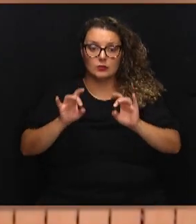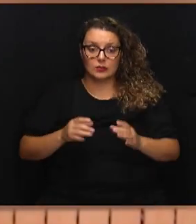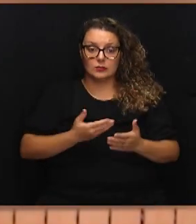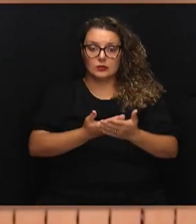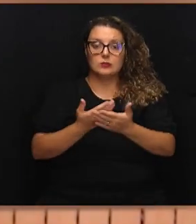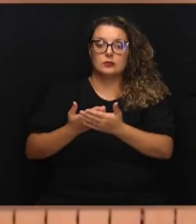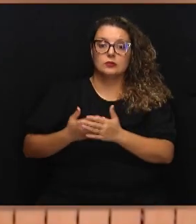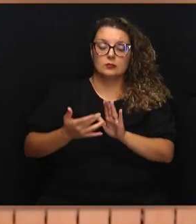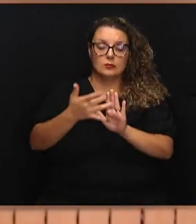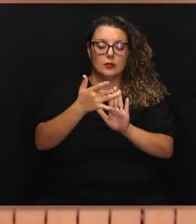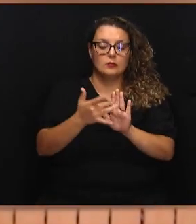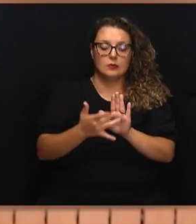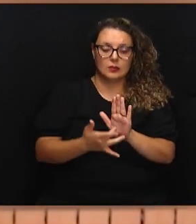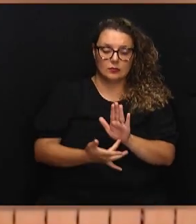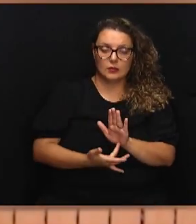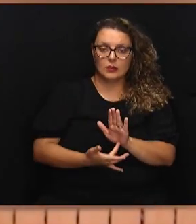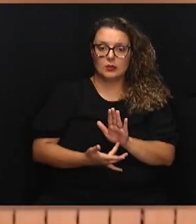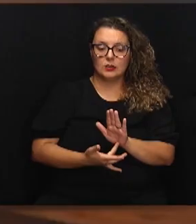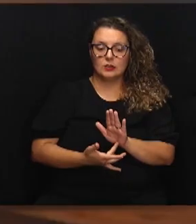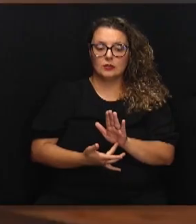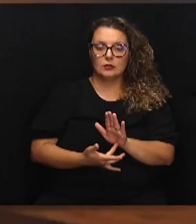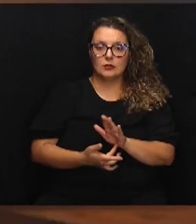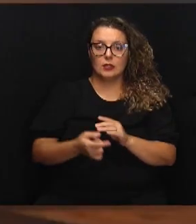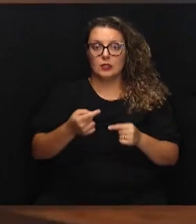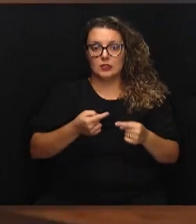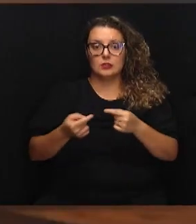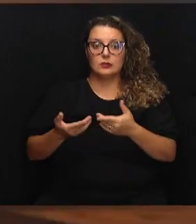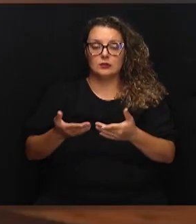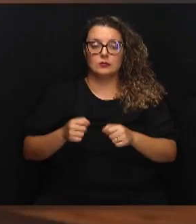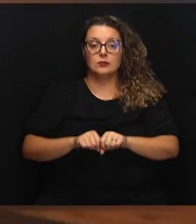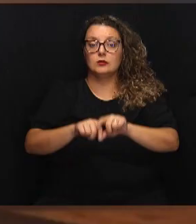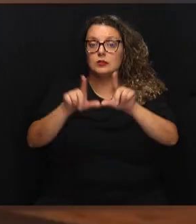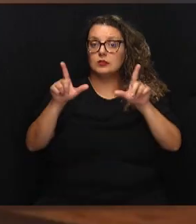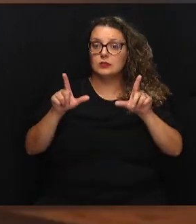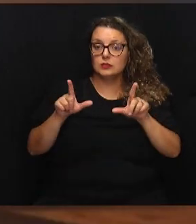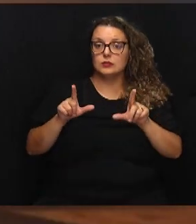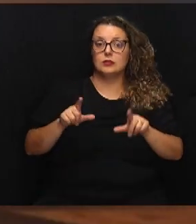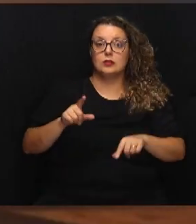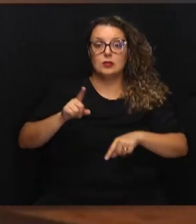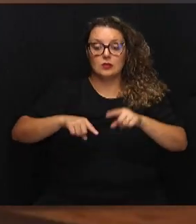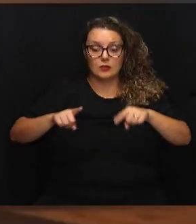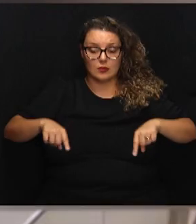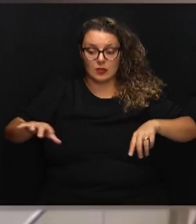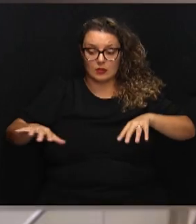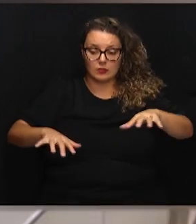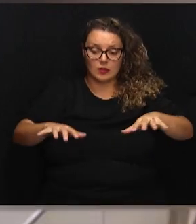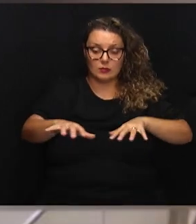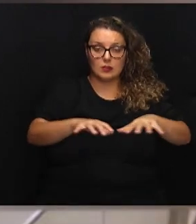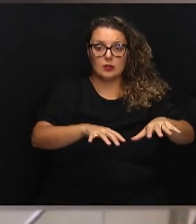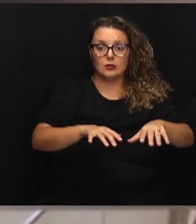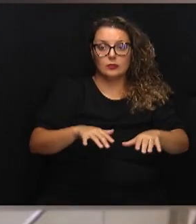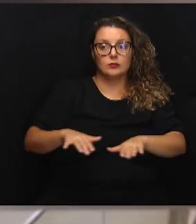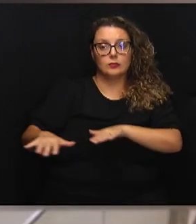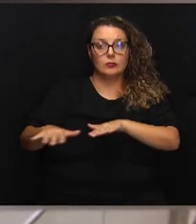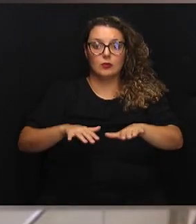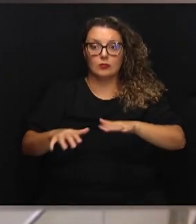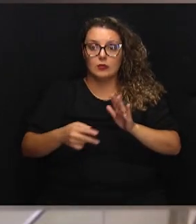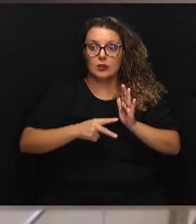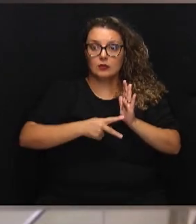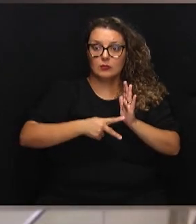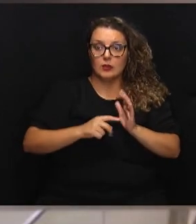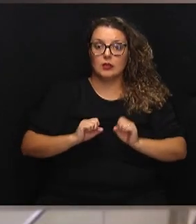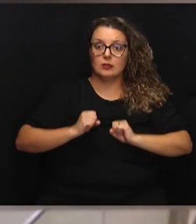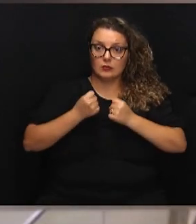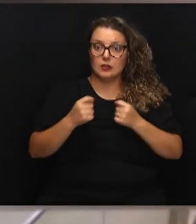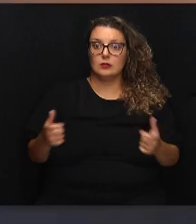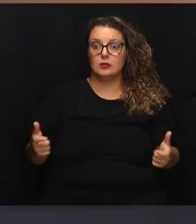pautar, né, para fazer essa discussão. Foi destacado que variados setores do movimento sindical defendem a redução